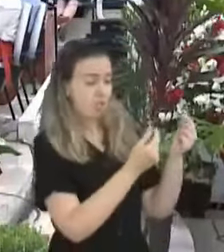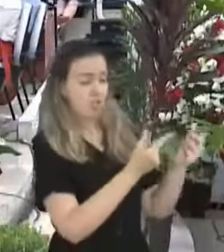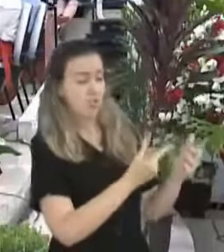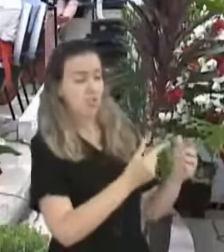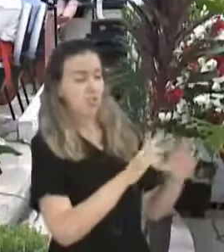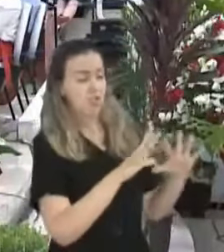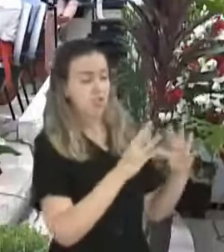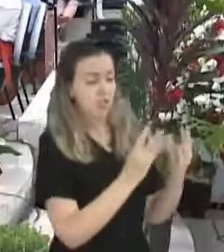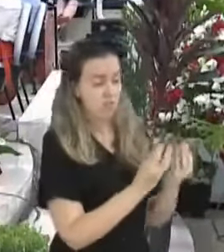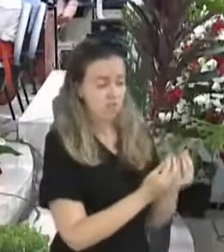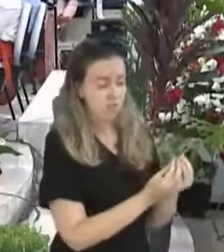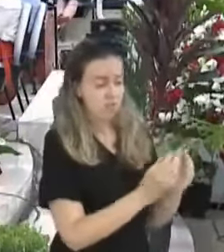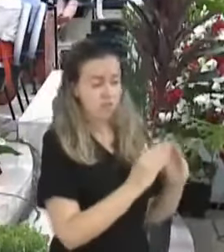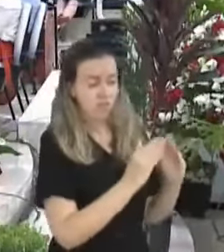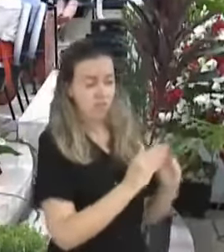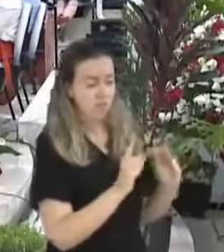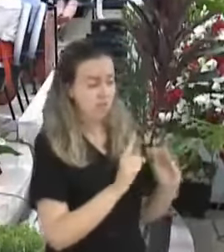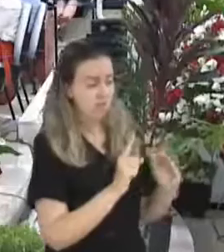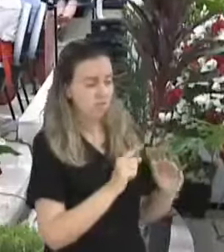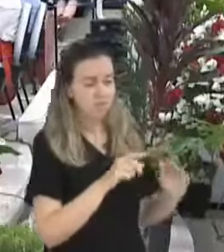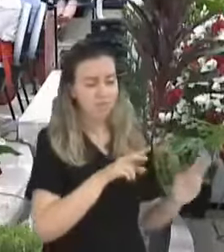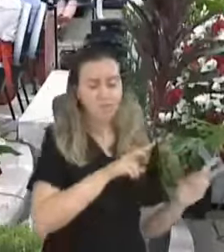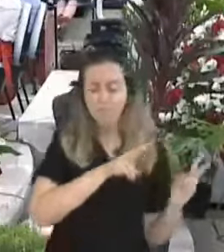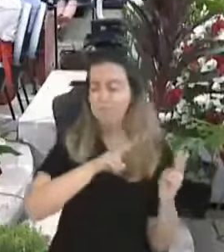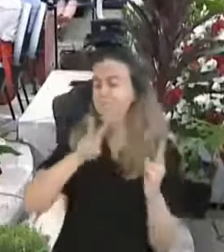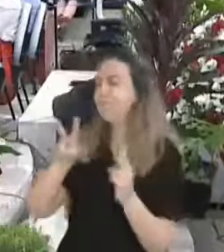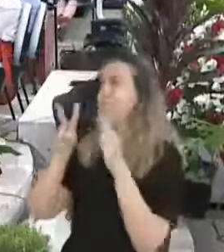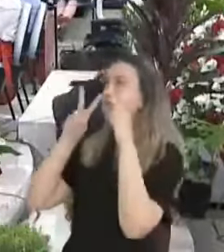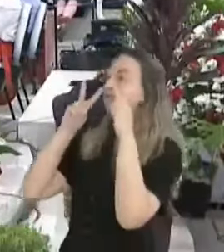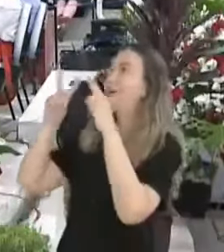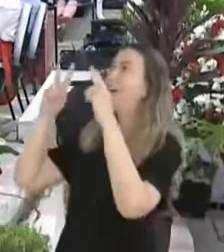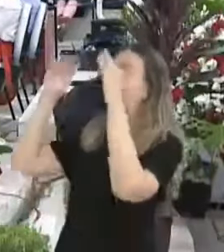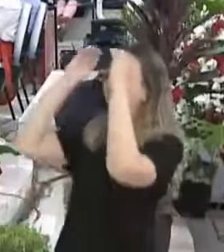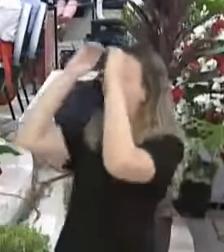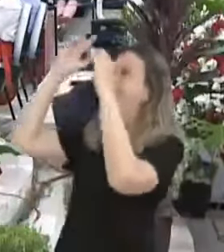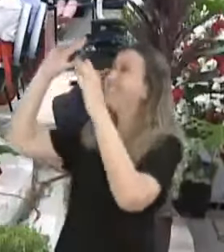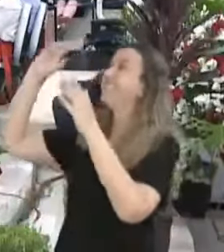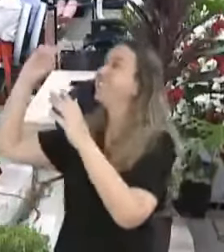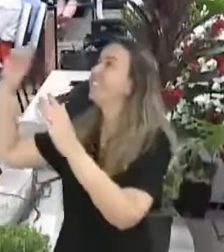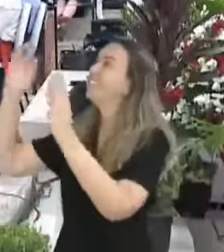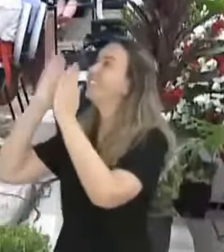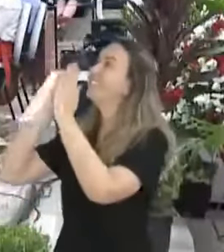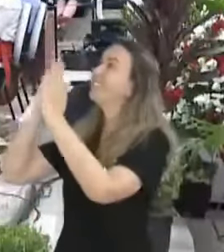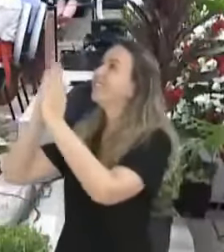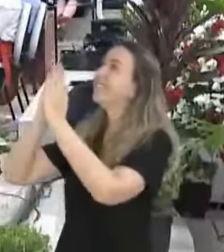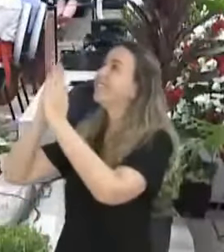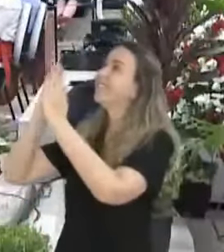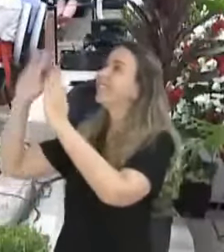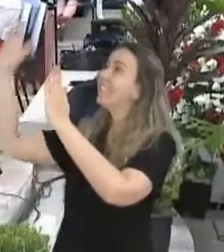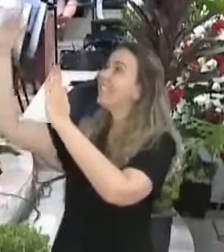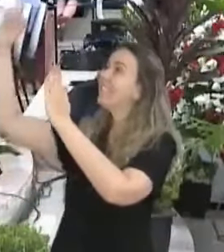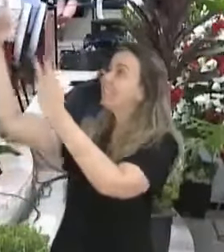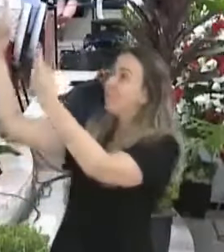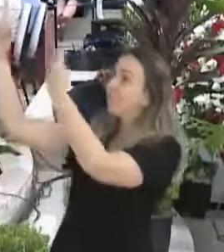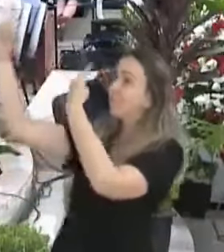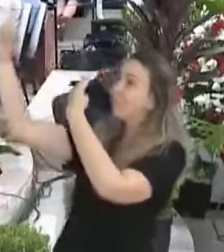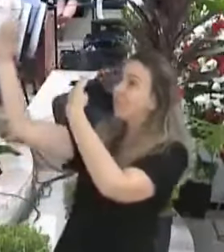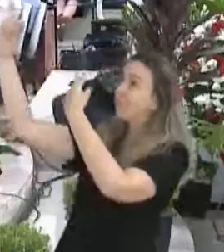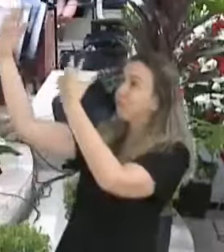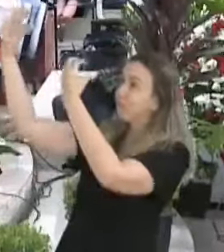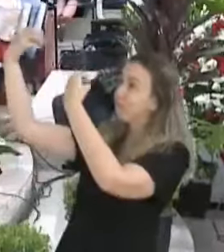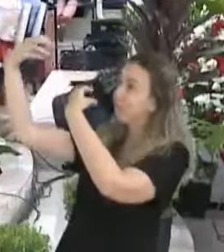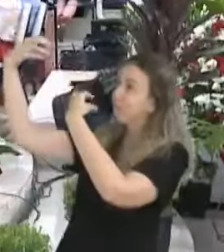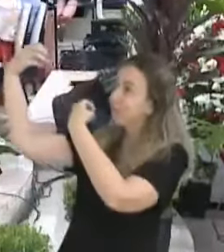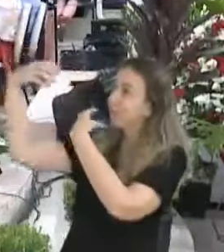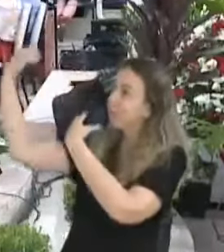você se converter ao Todo-Poderoso, você orará e Ele te ouvirá, e